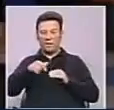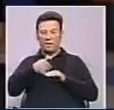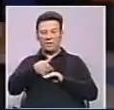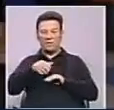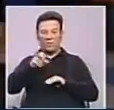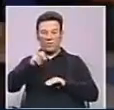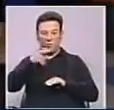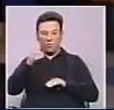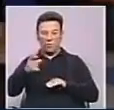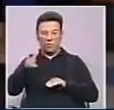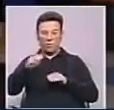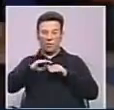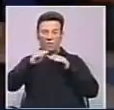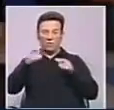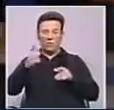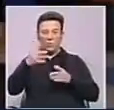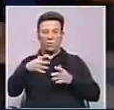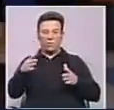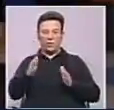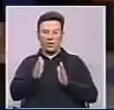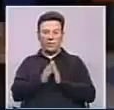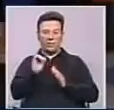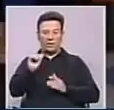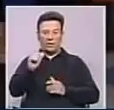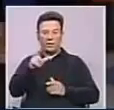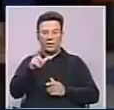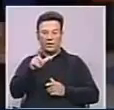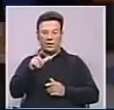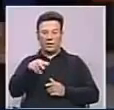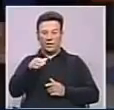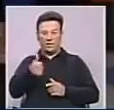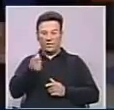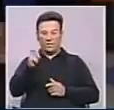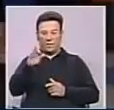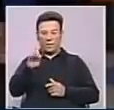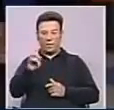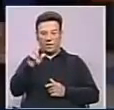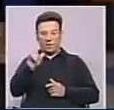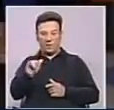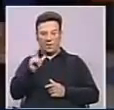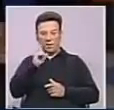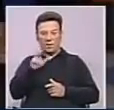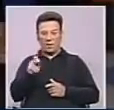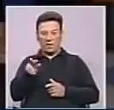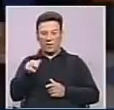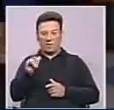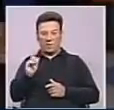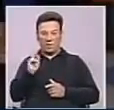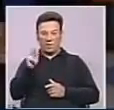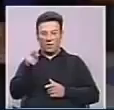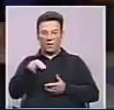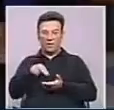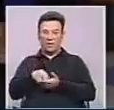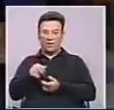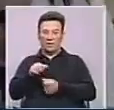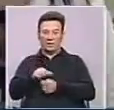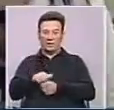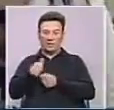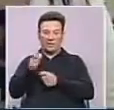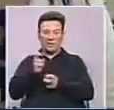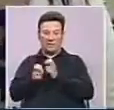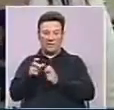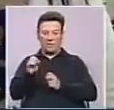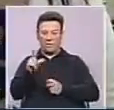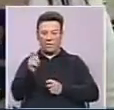que formam agora a cúpula de um dos maiores templos da religião Bahá'í. A Carolina Ferreira está na sede da fábrica, em Oliveira do